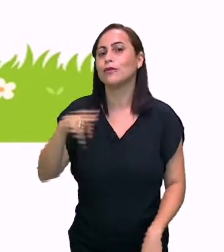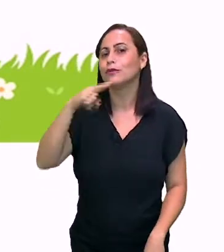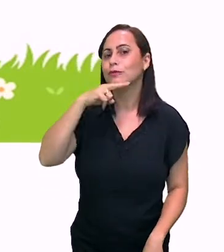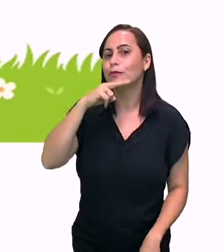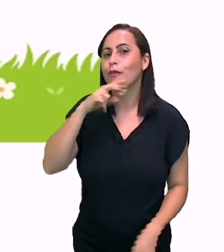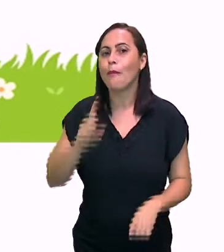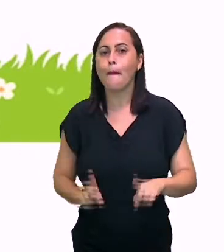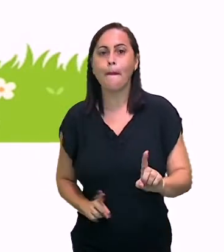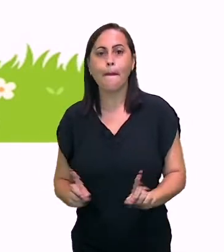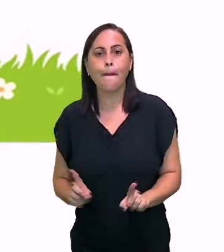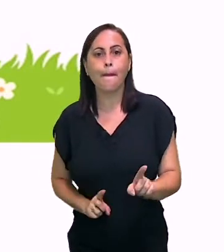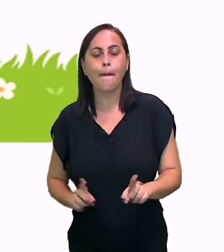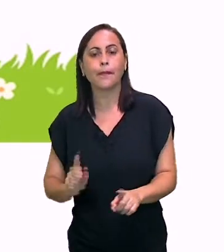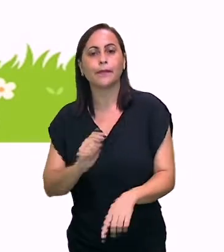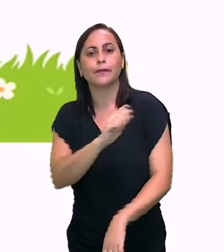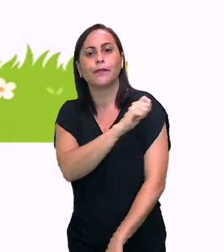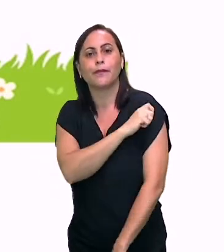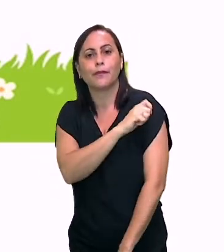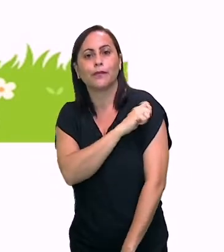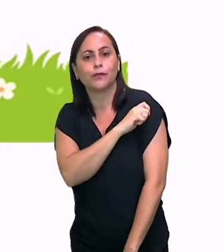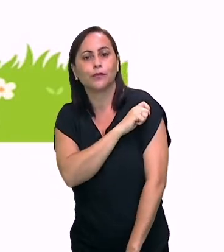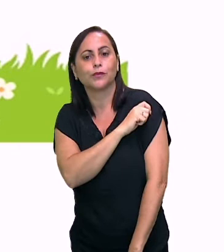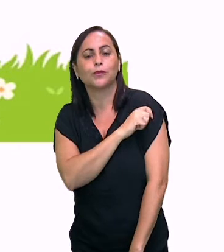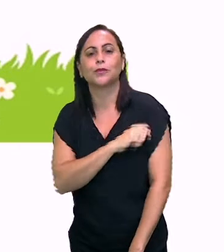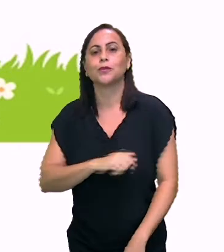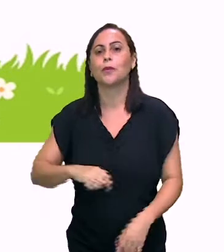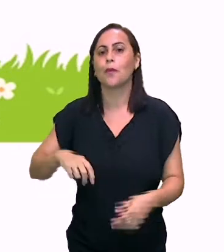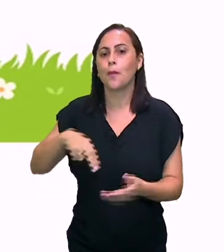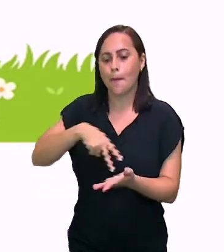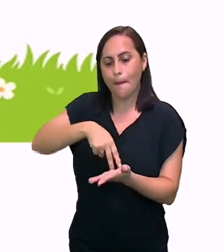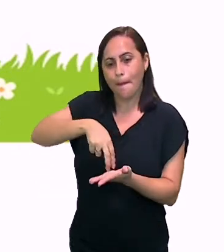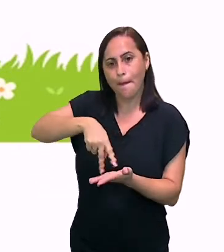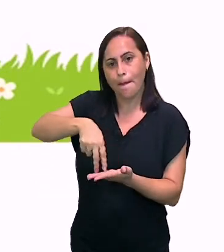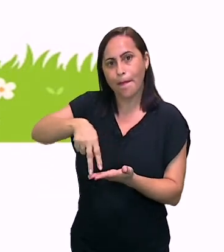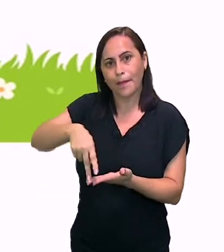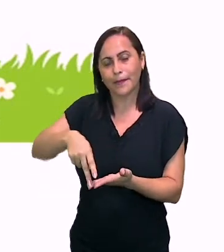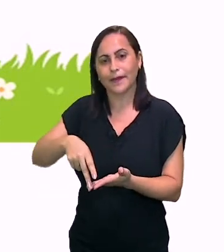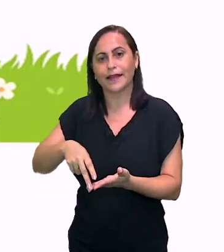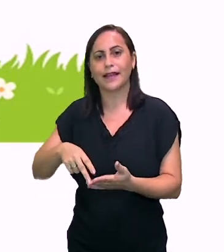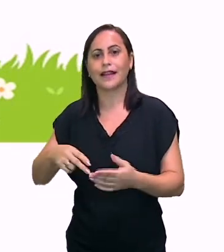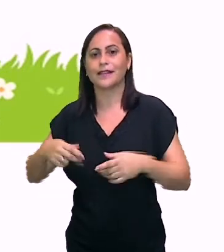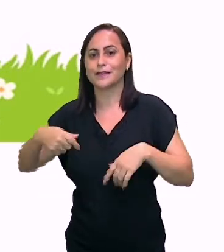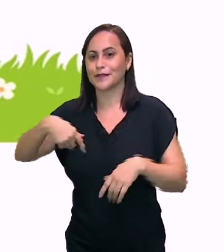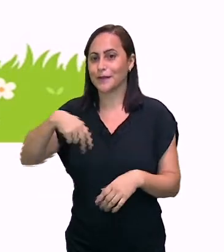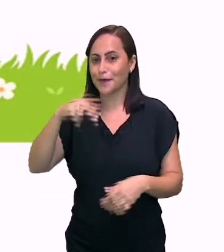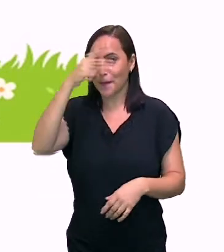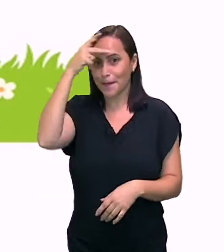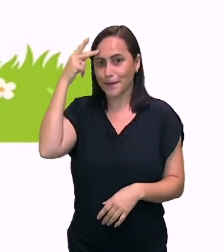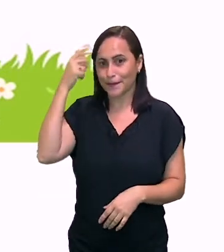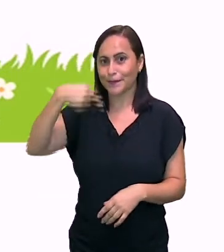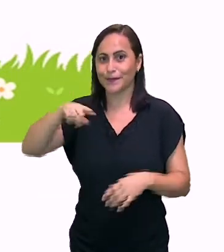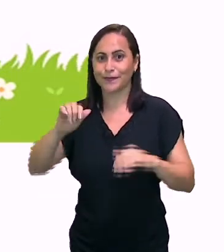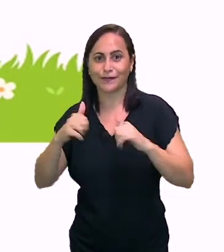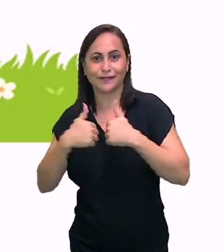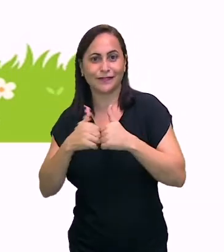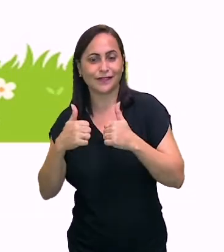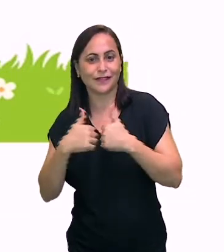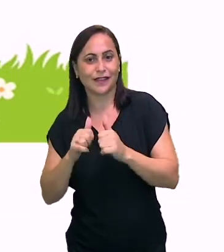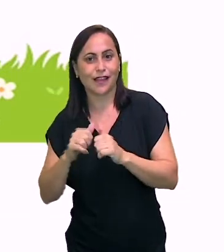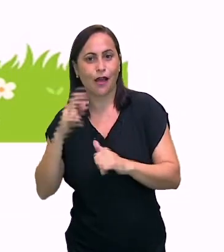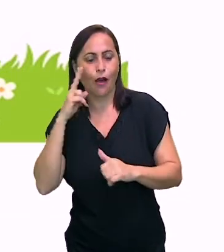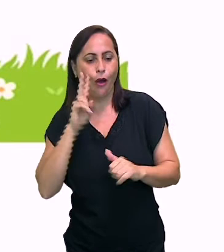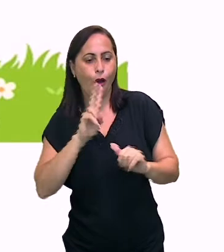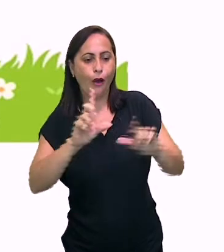aluno, pedestre, passageiro, telespectador, ciclista,